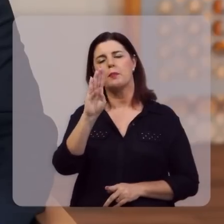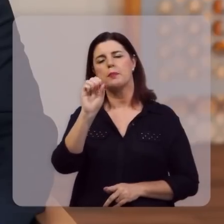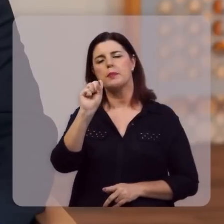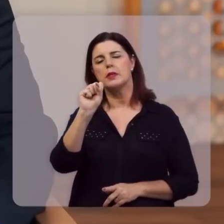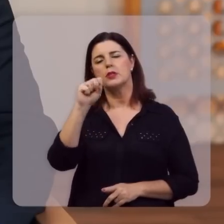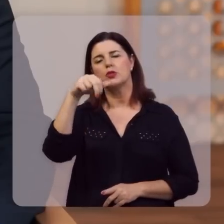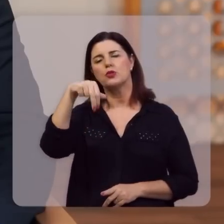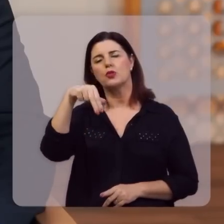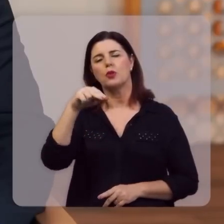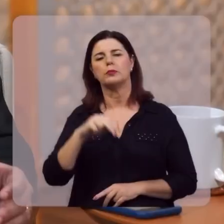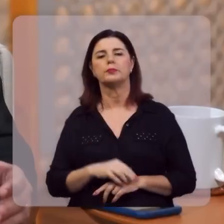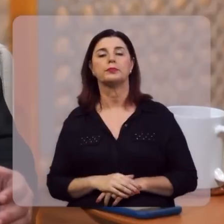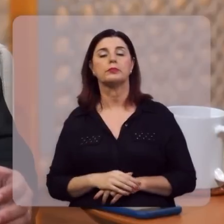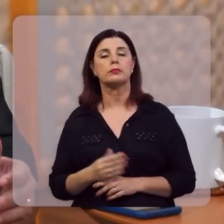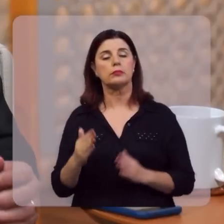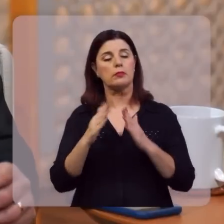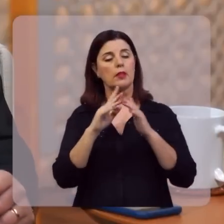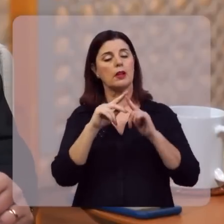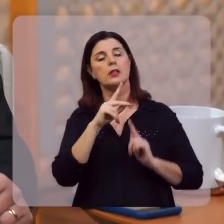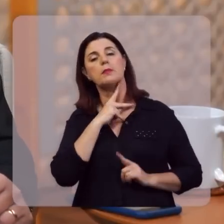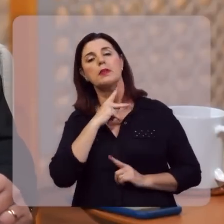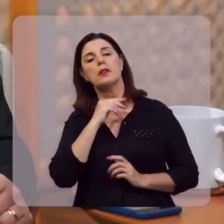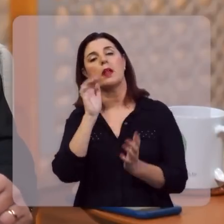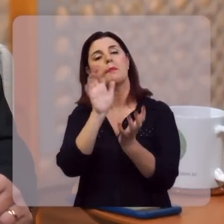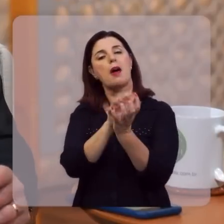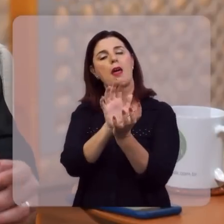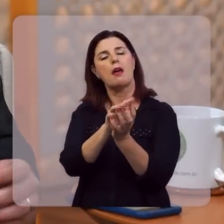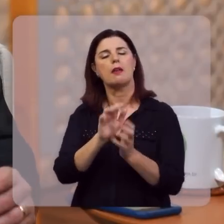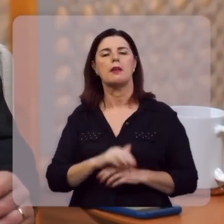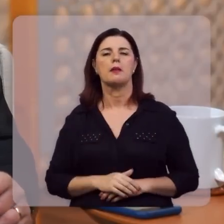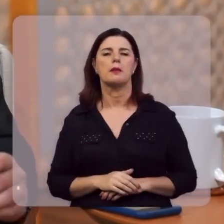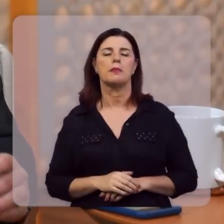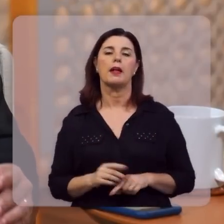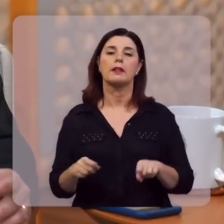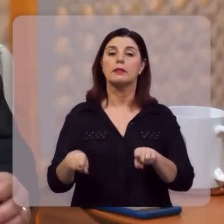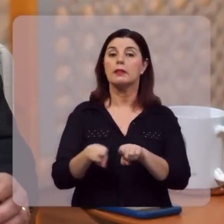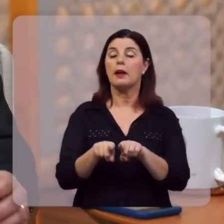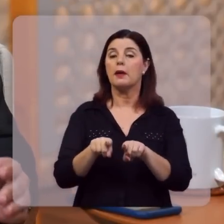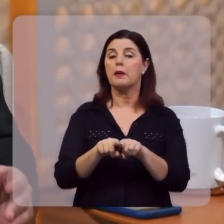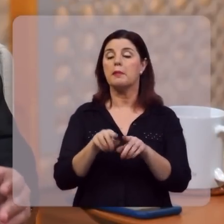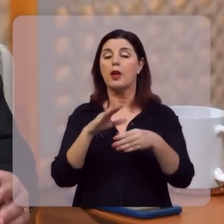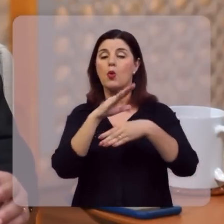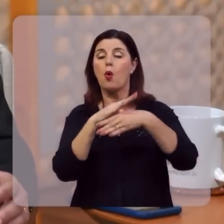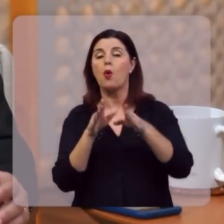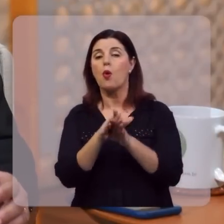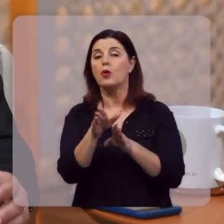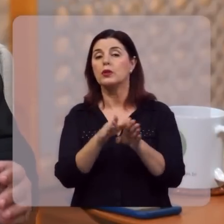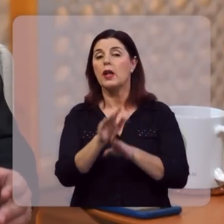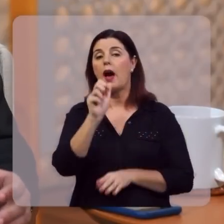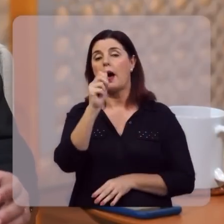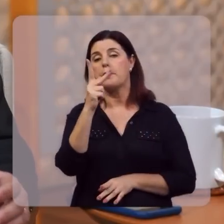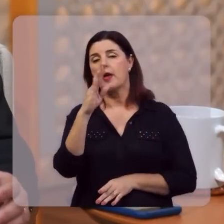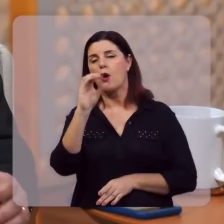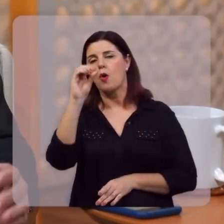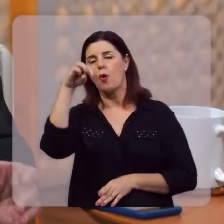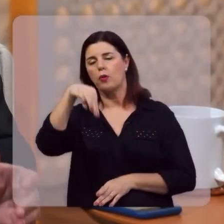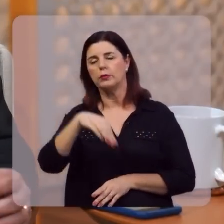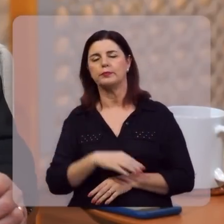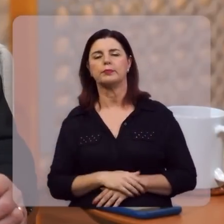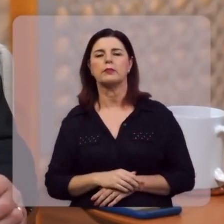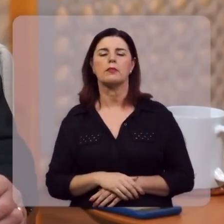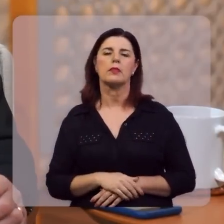pastor da Igreja Presbiteriana de Tambaú, em João Pessoa, na Paraíba. É também conselheiro da APECOM, Agência